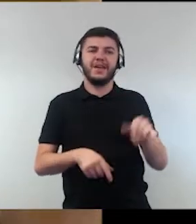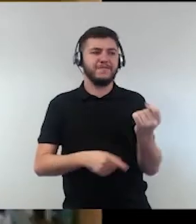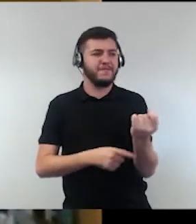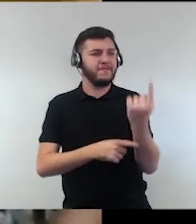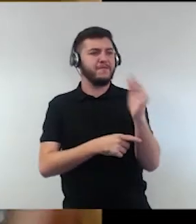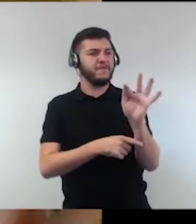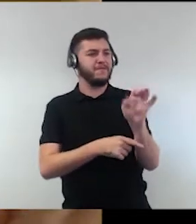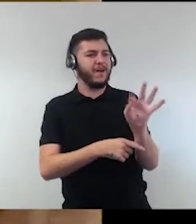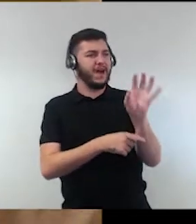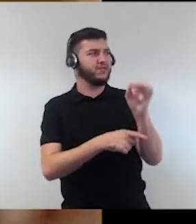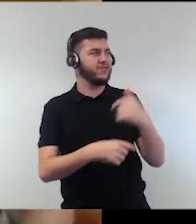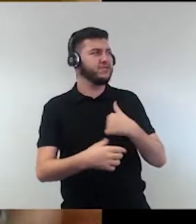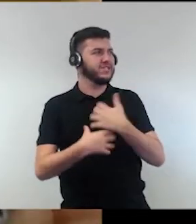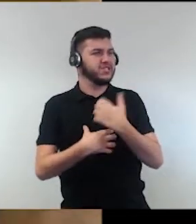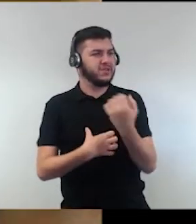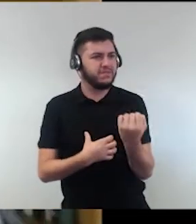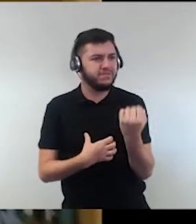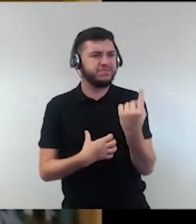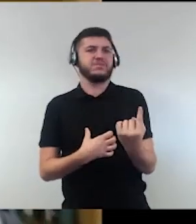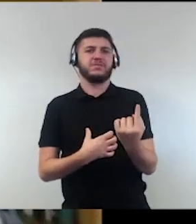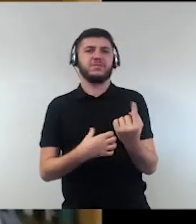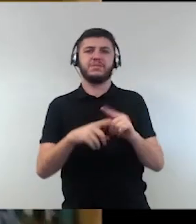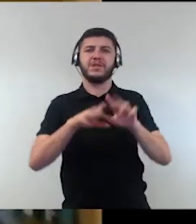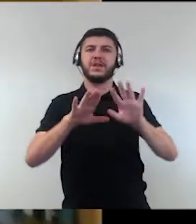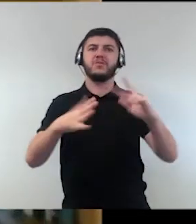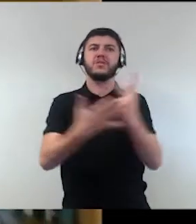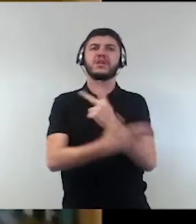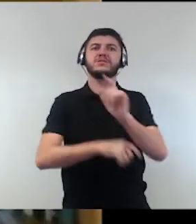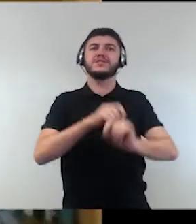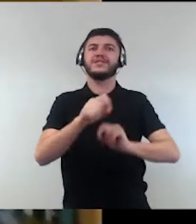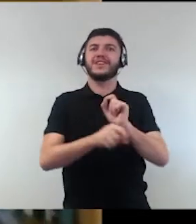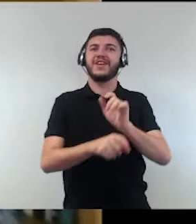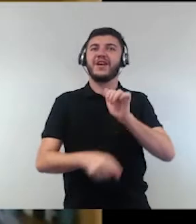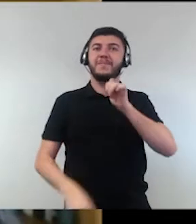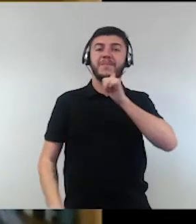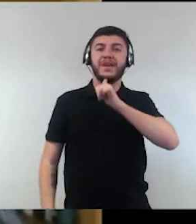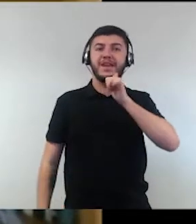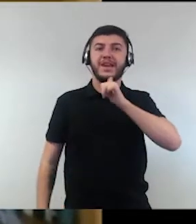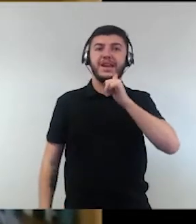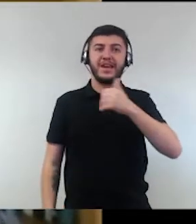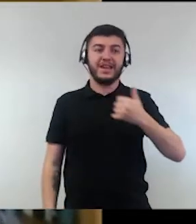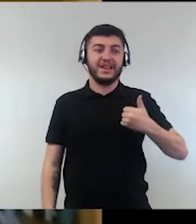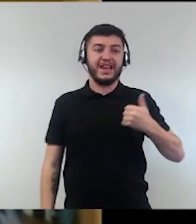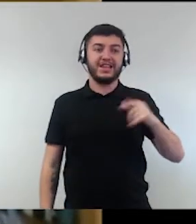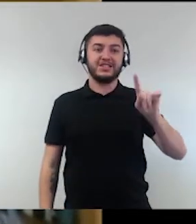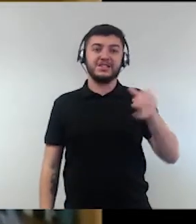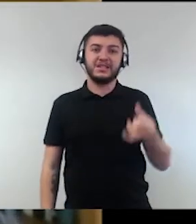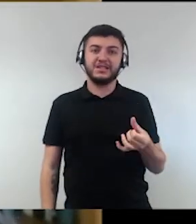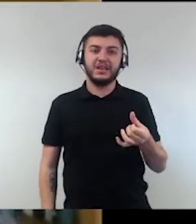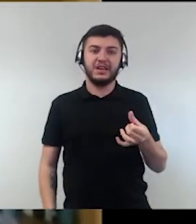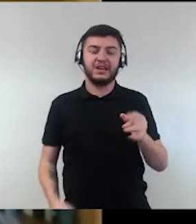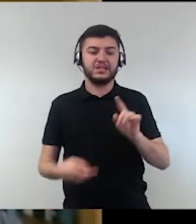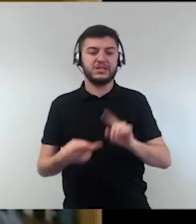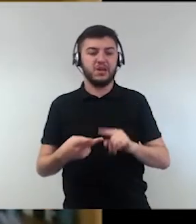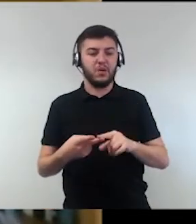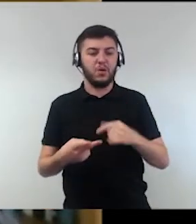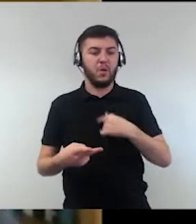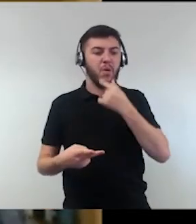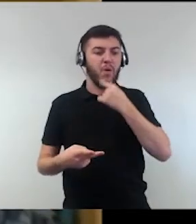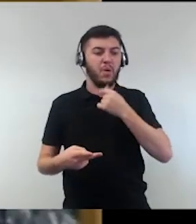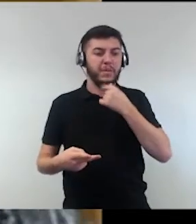entra na minha sala uma menina de 16 anos, que era mãe desse bebê, um rapaz de 20 anos, que era o